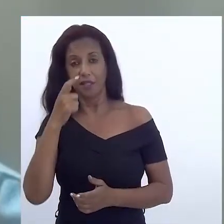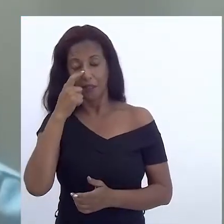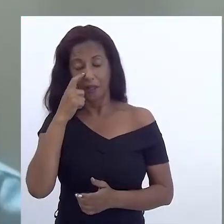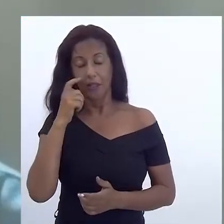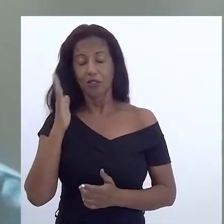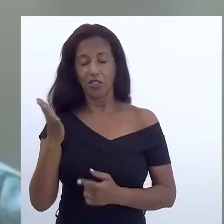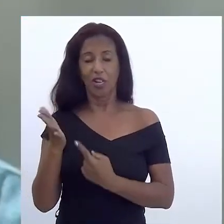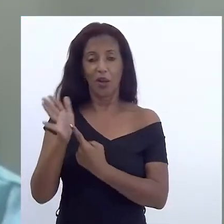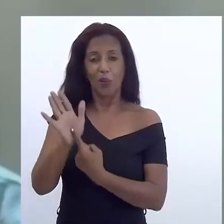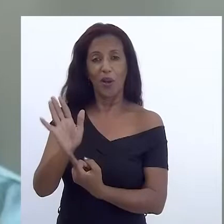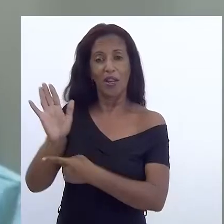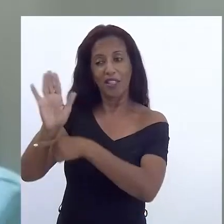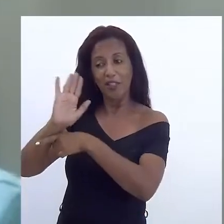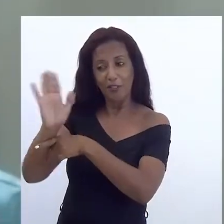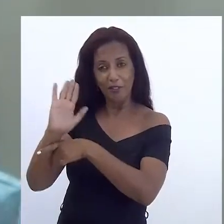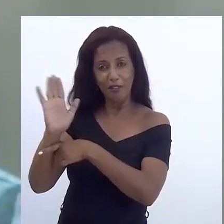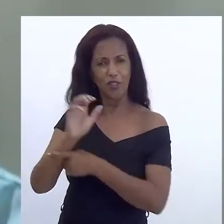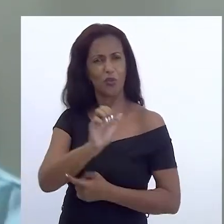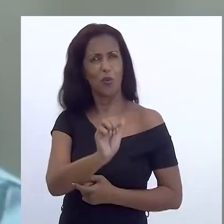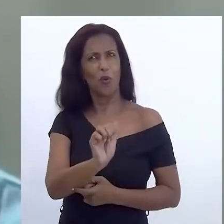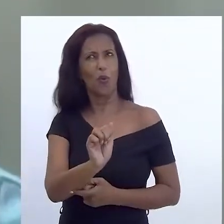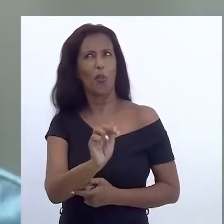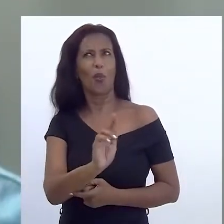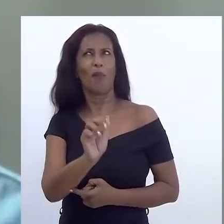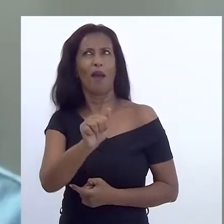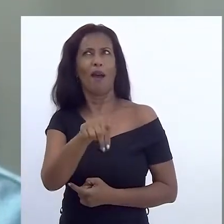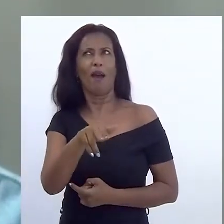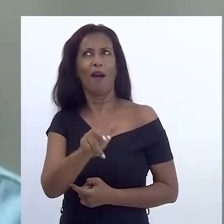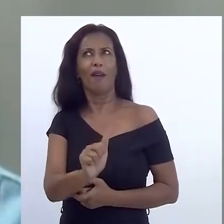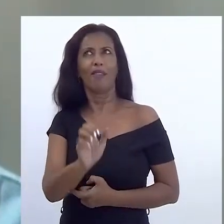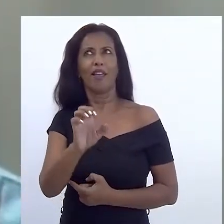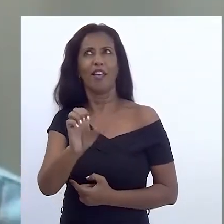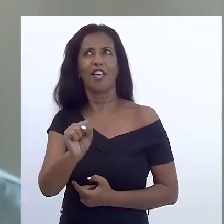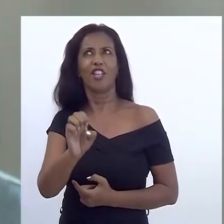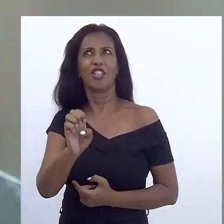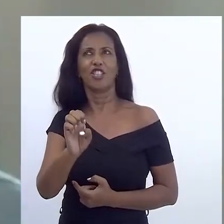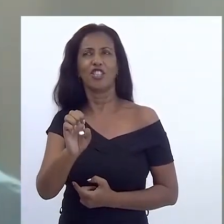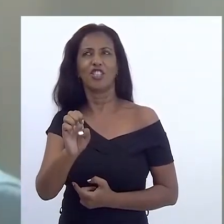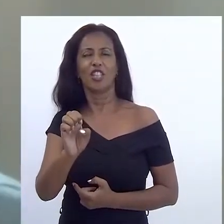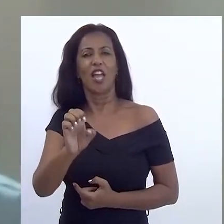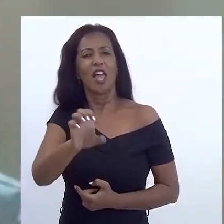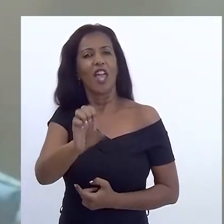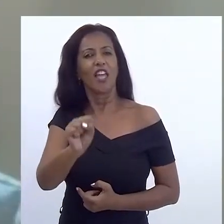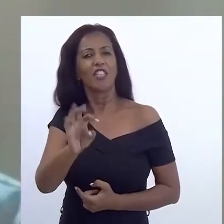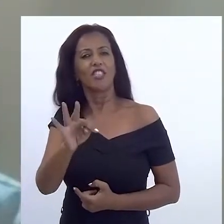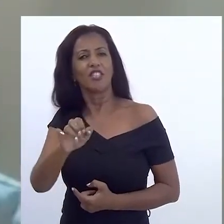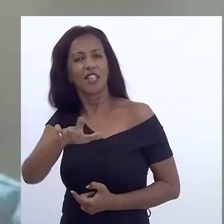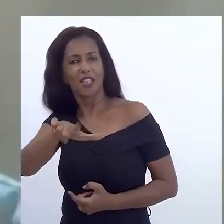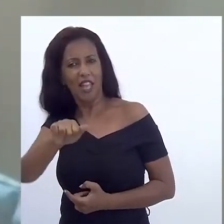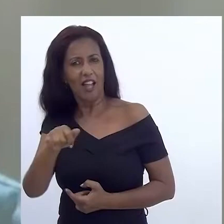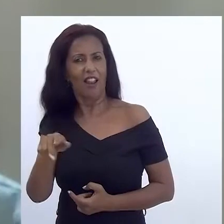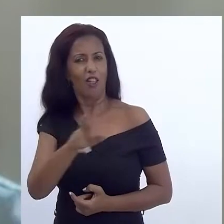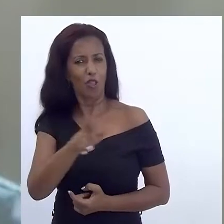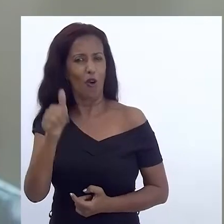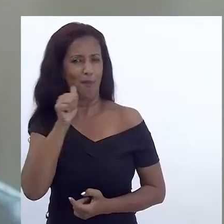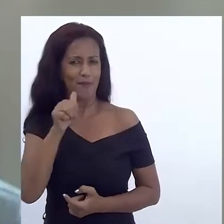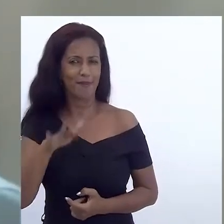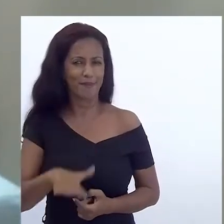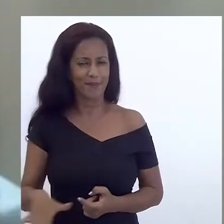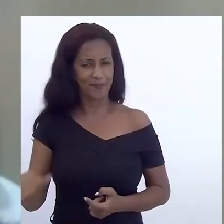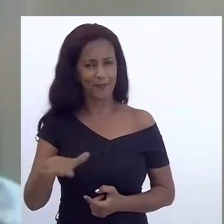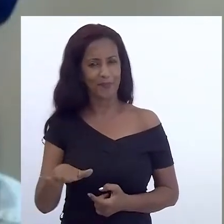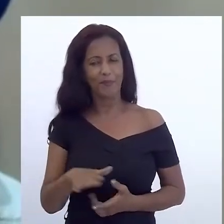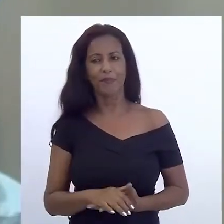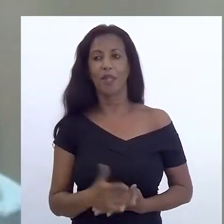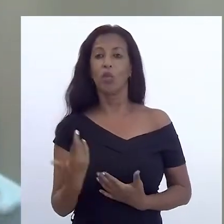em vídeo, né, a Ana Estela e o pessoal de lá registrou em vídeo essa mudança. Então, você acha que é algo que vai dar ter